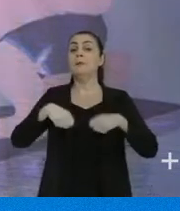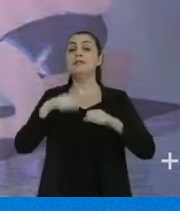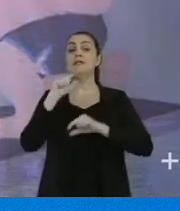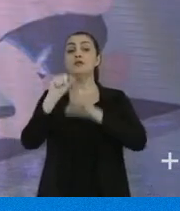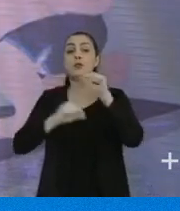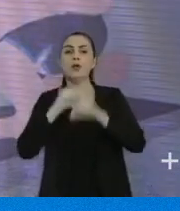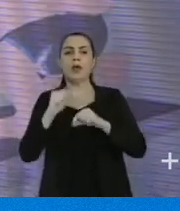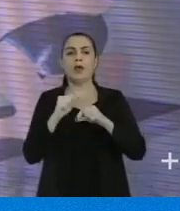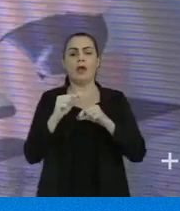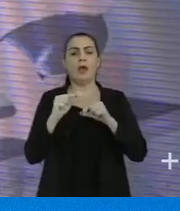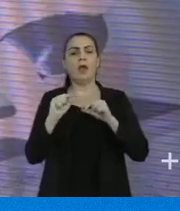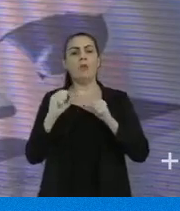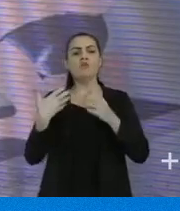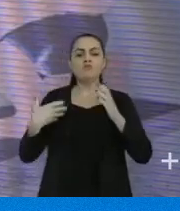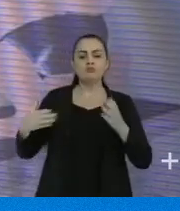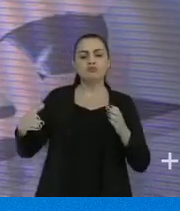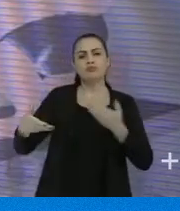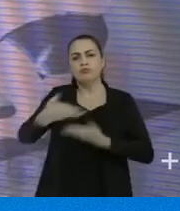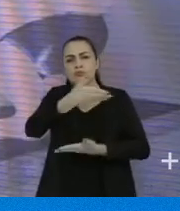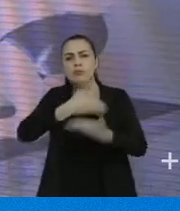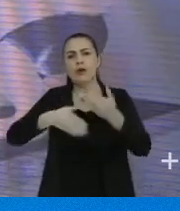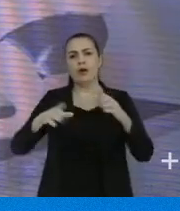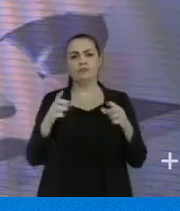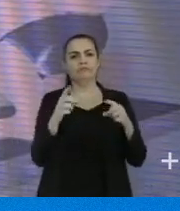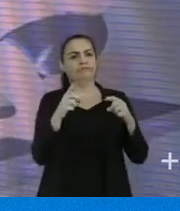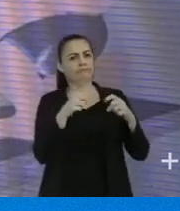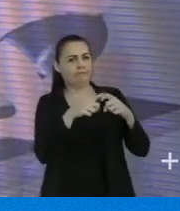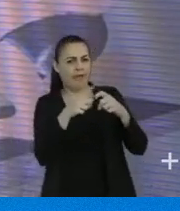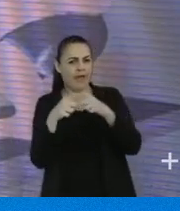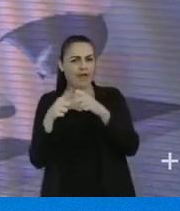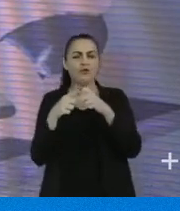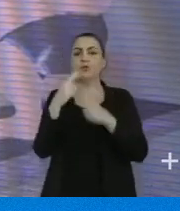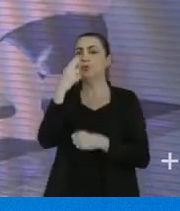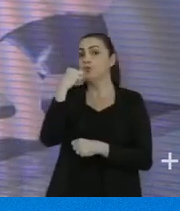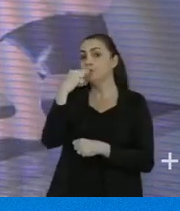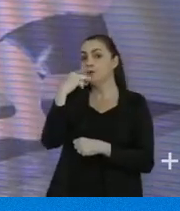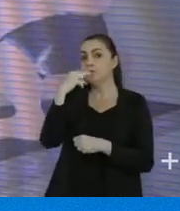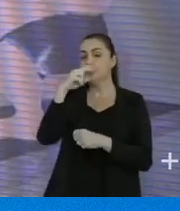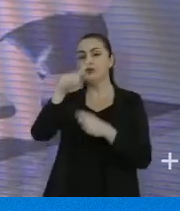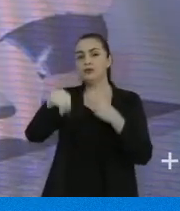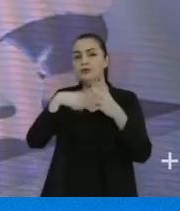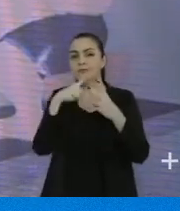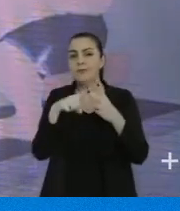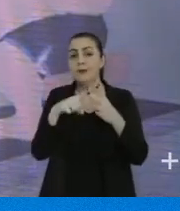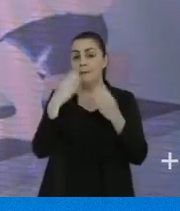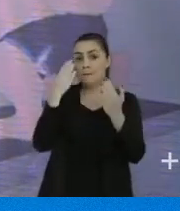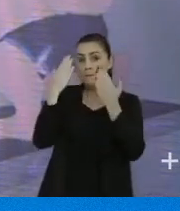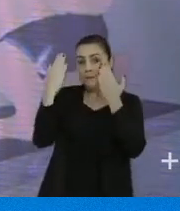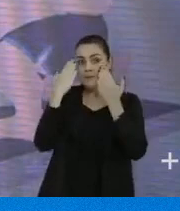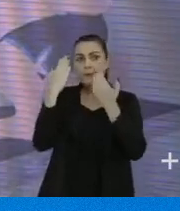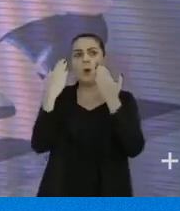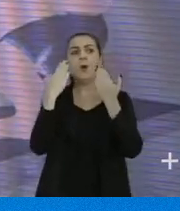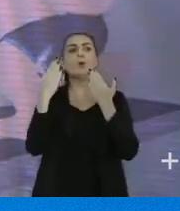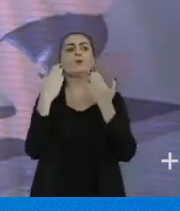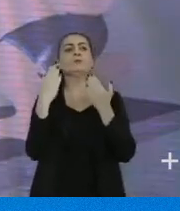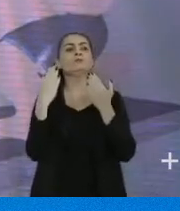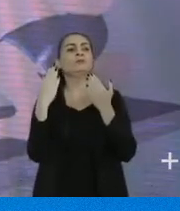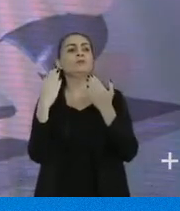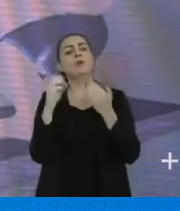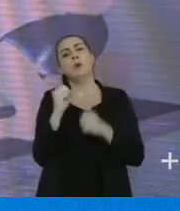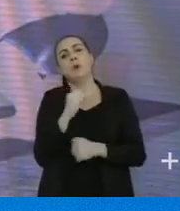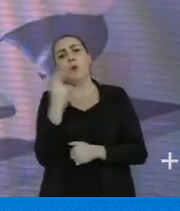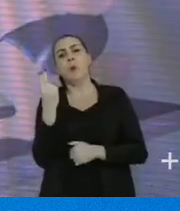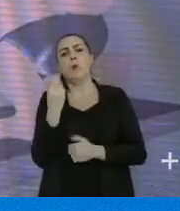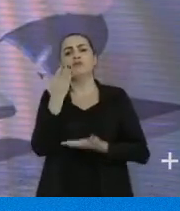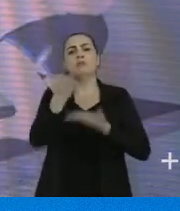do médico, você tenha um nutricionista, um psicólogo, e dependendo do âmbito, o assistente social,